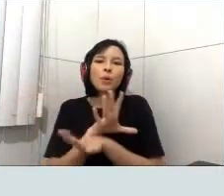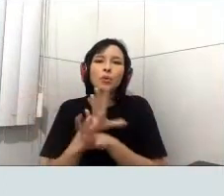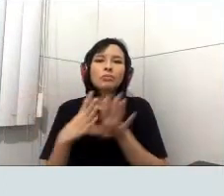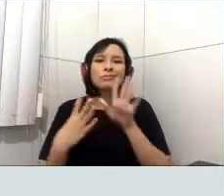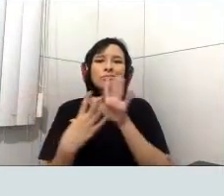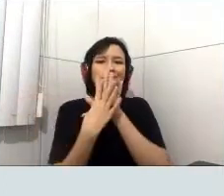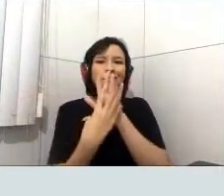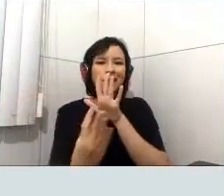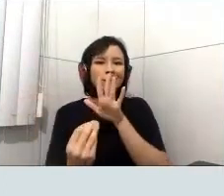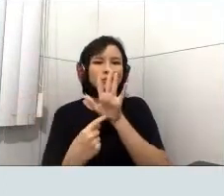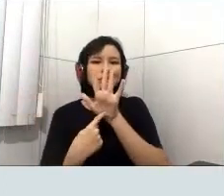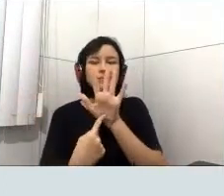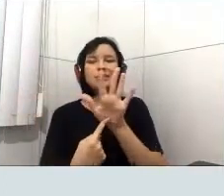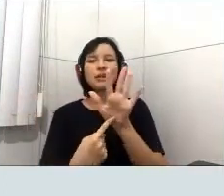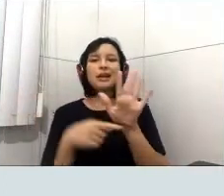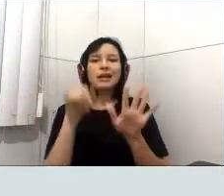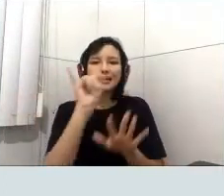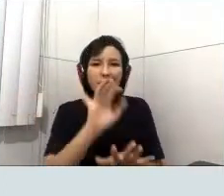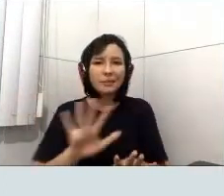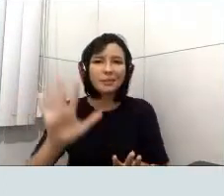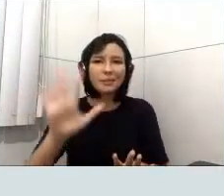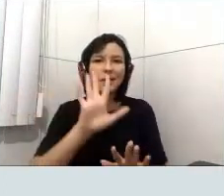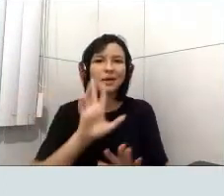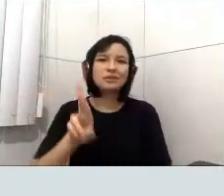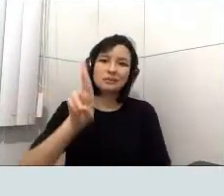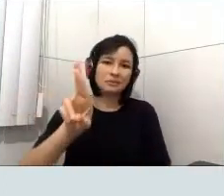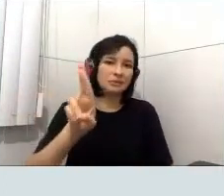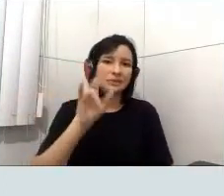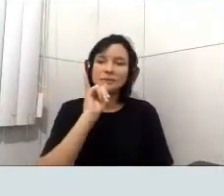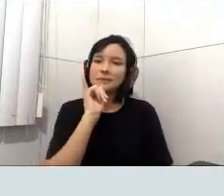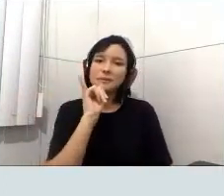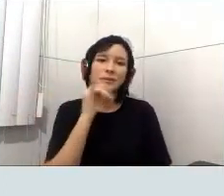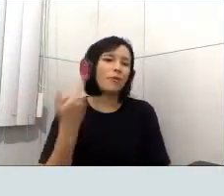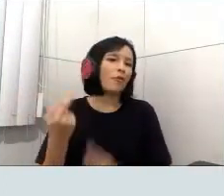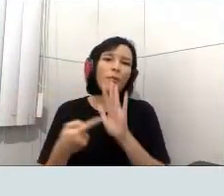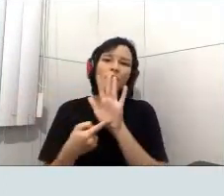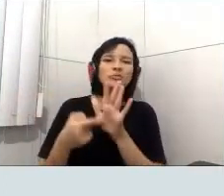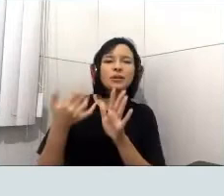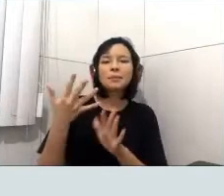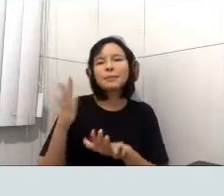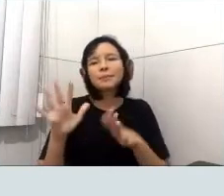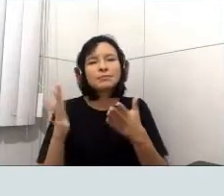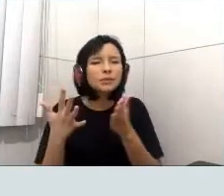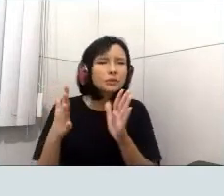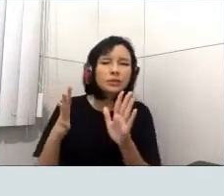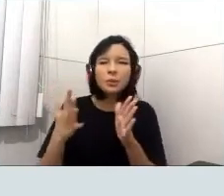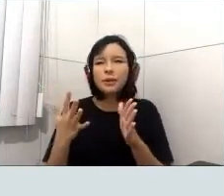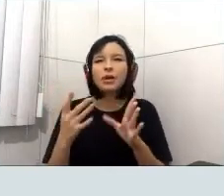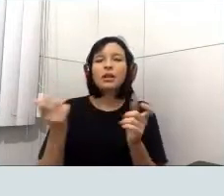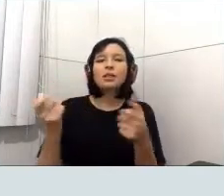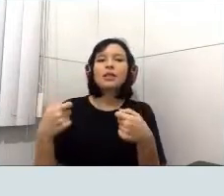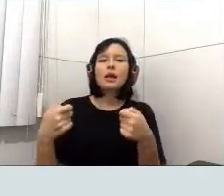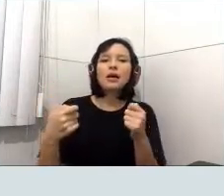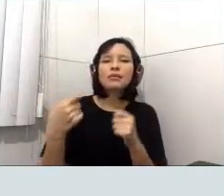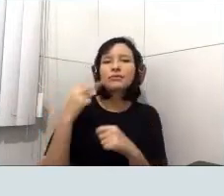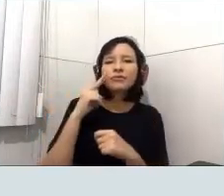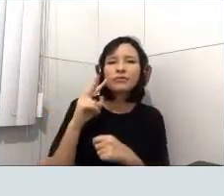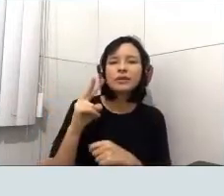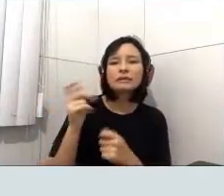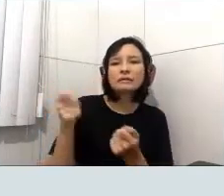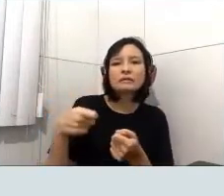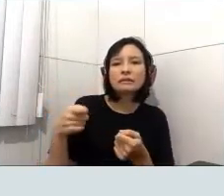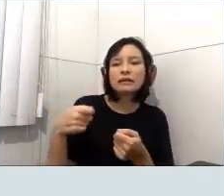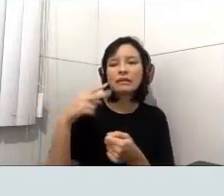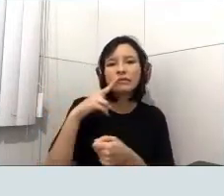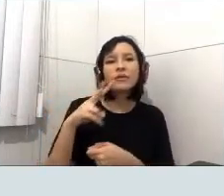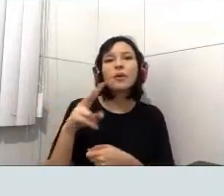de figura para representar, mas eu vou mostrar para vocês mais ou menos uma noção básica do que